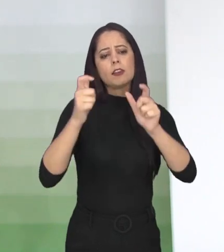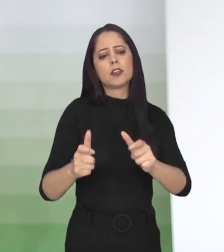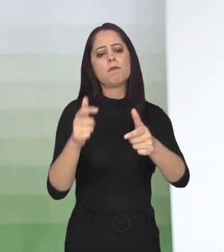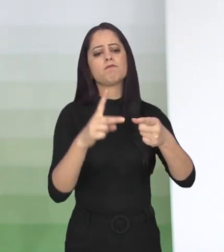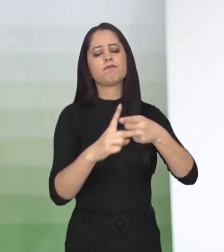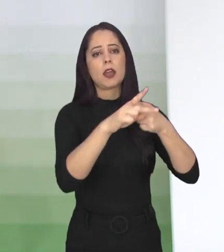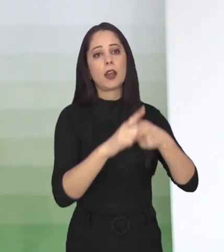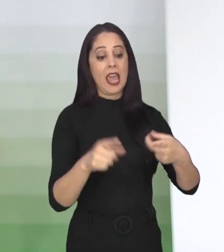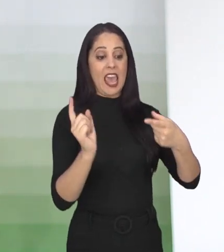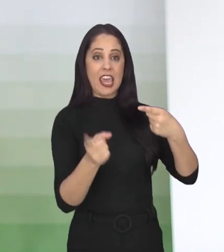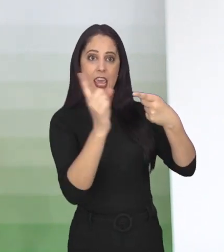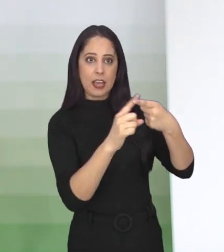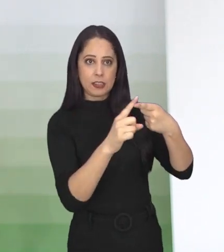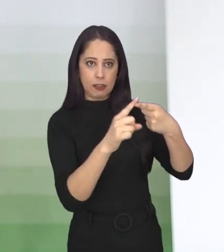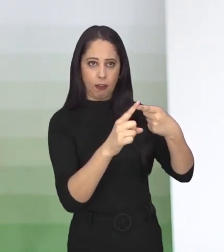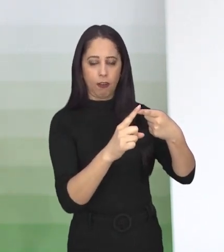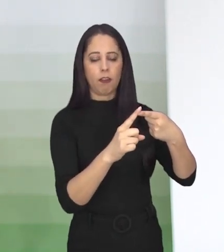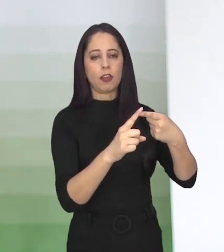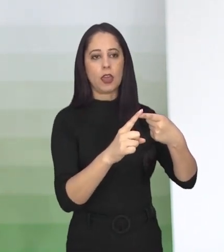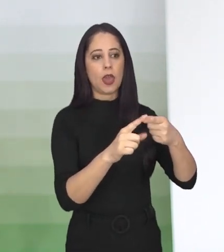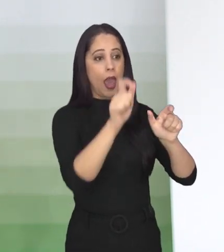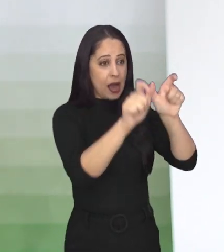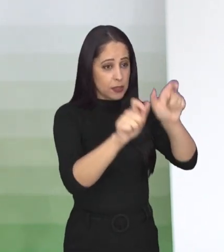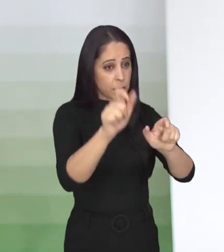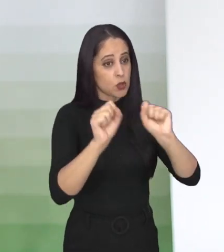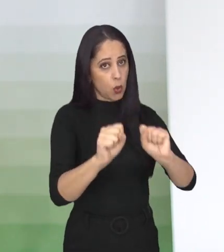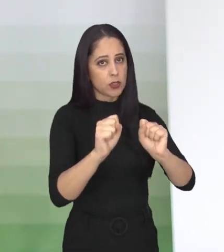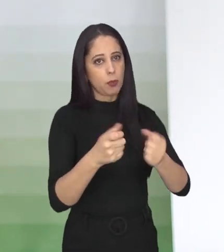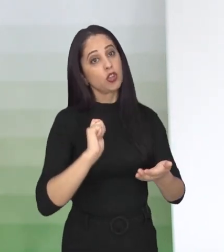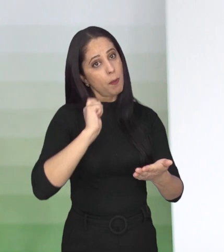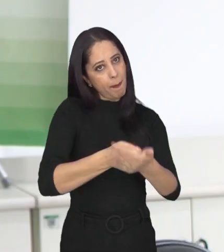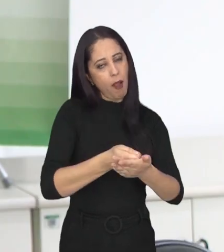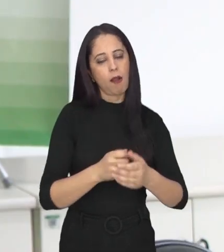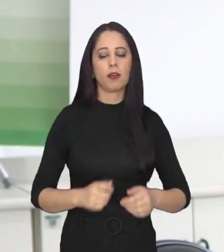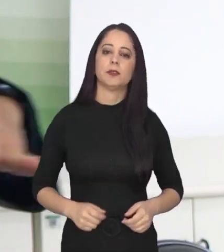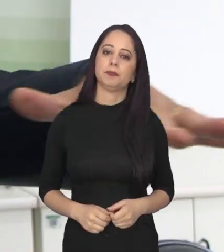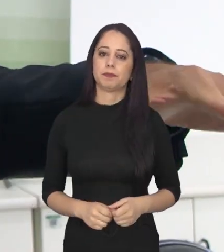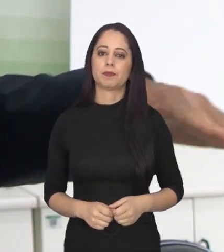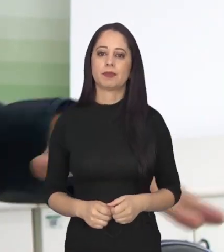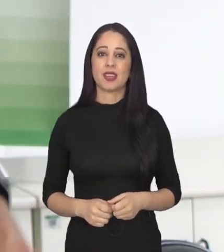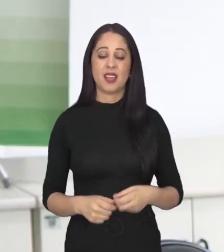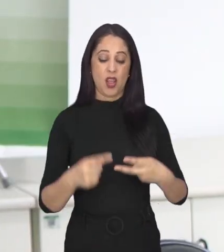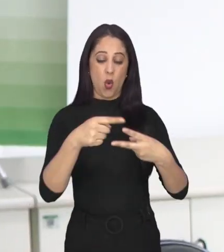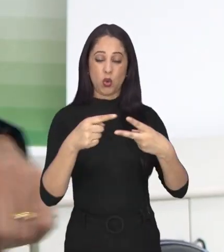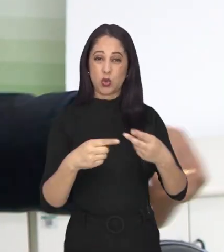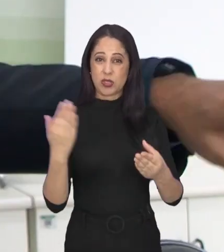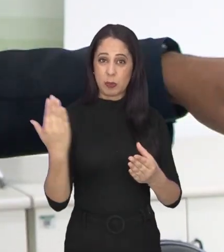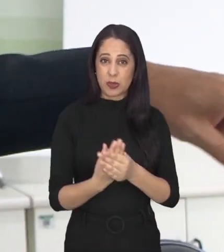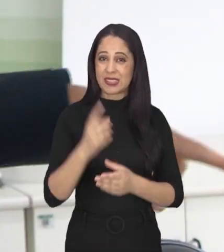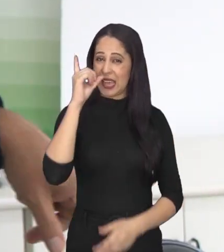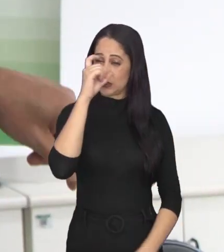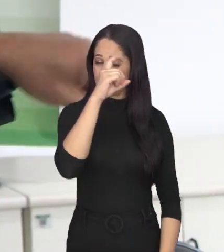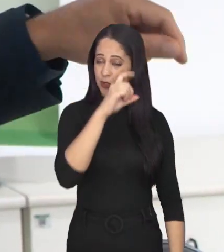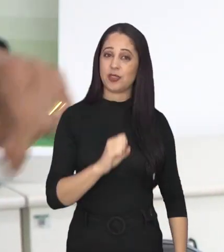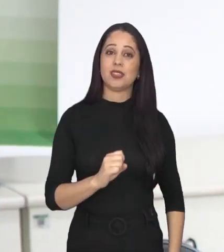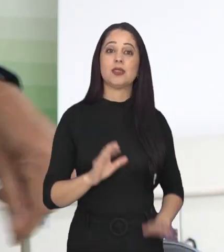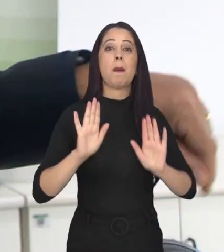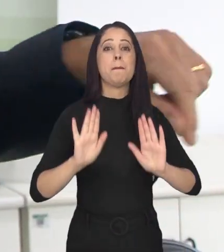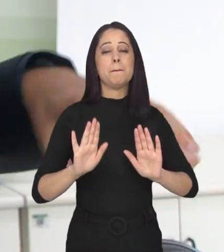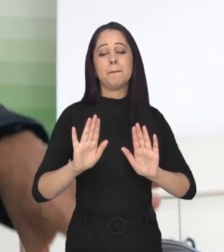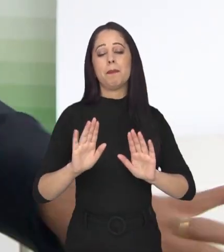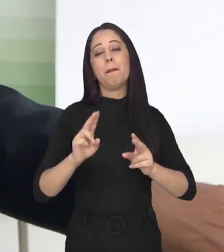na REURB-E, os próprios moradores interessados é que custeariam a regularização. A complexidade dos processos impede a definição